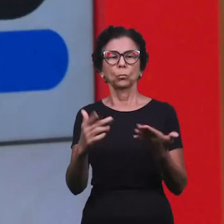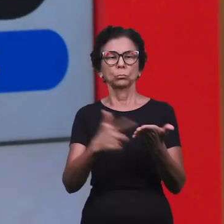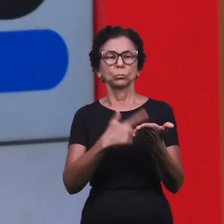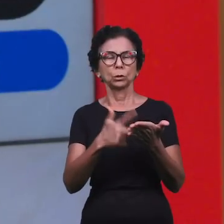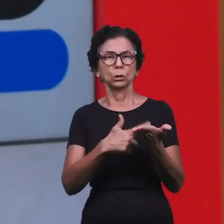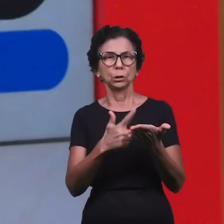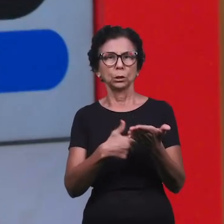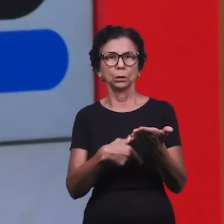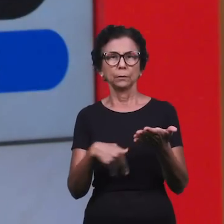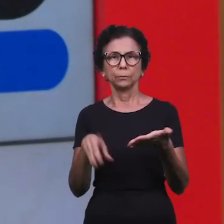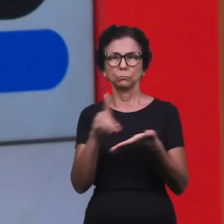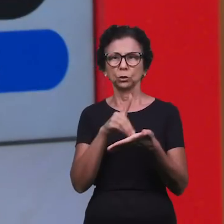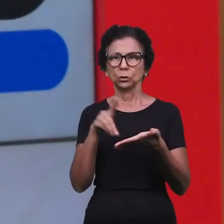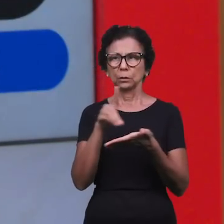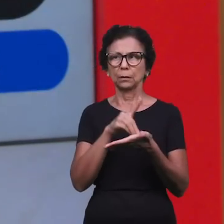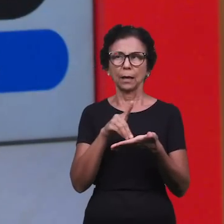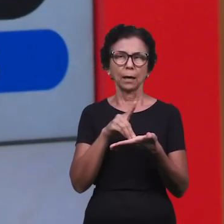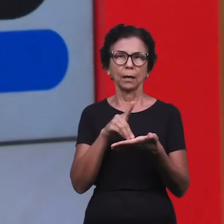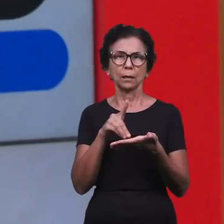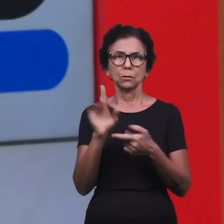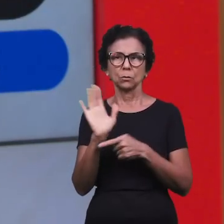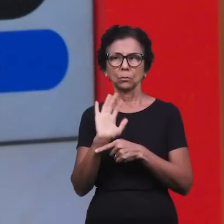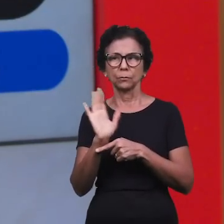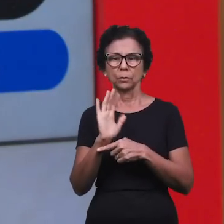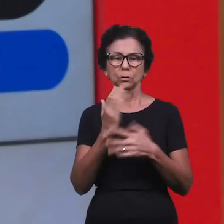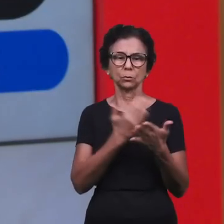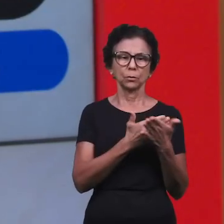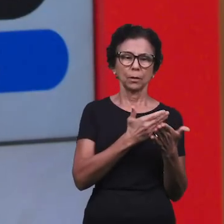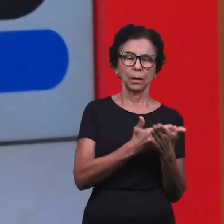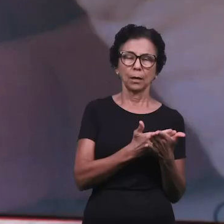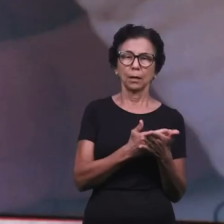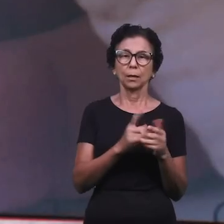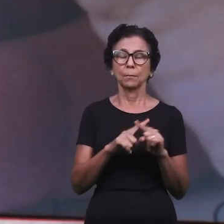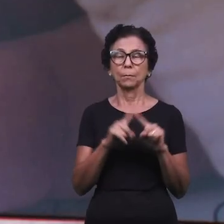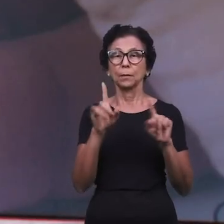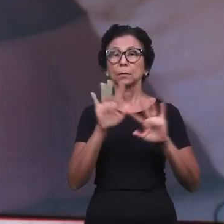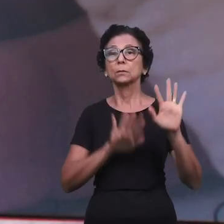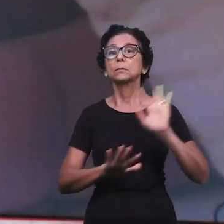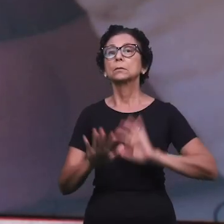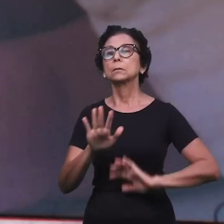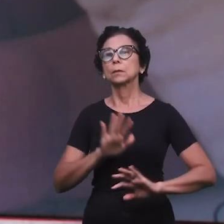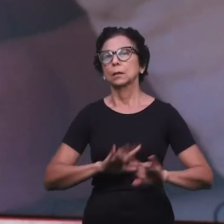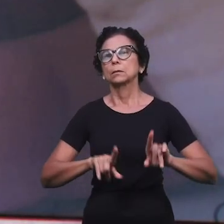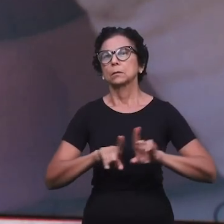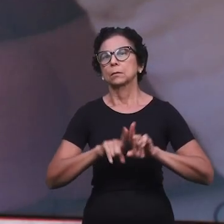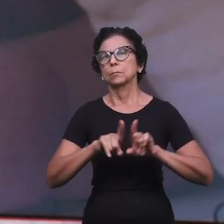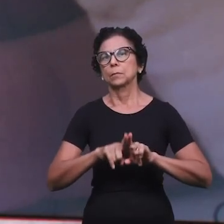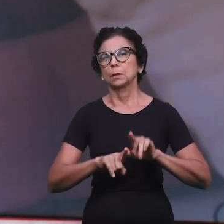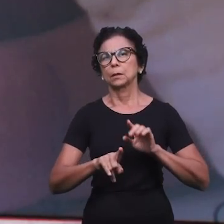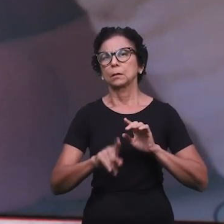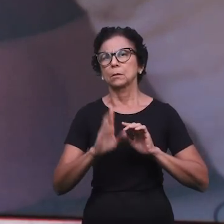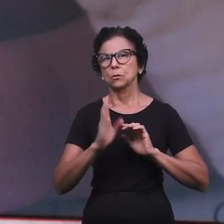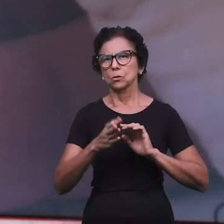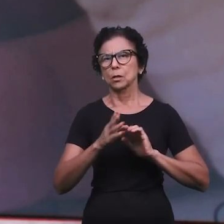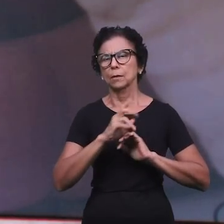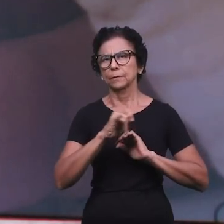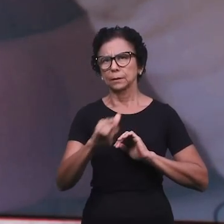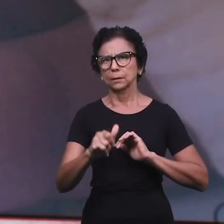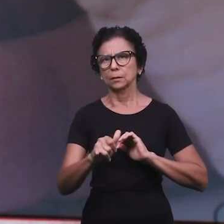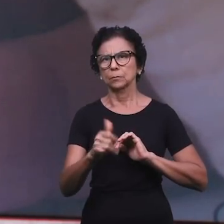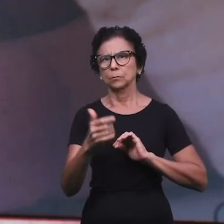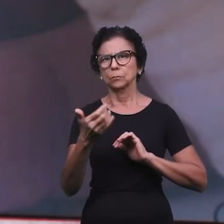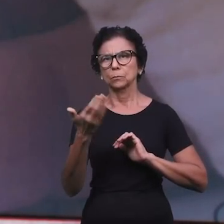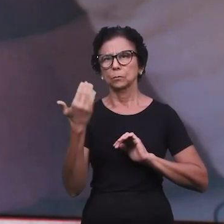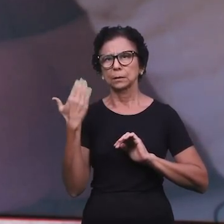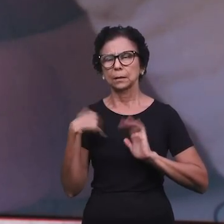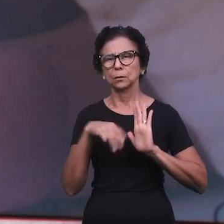ou livros digitais, ou videoaulas e questões. Só cuidado, nós já falamos isso aqui em outros programas, para que você